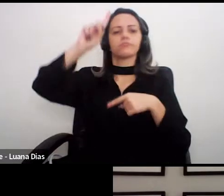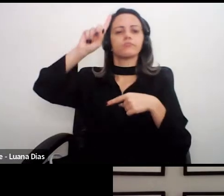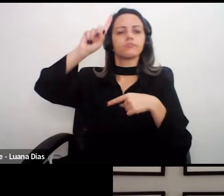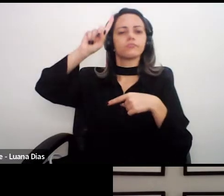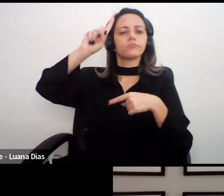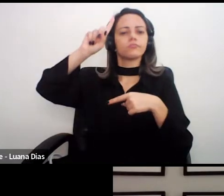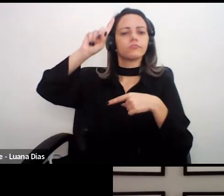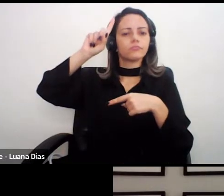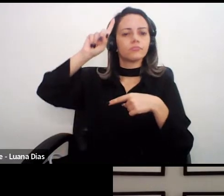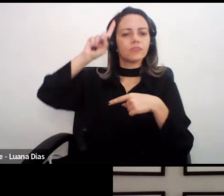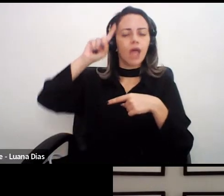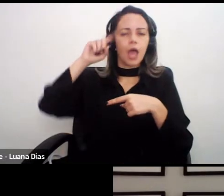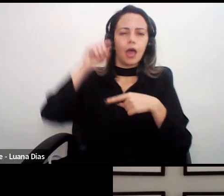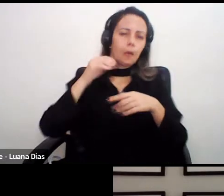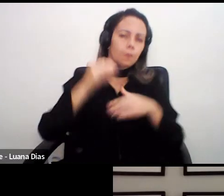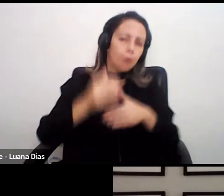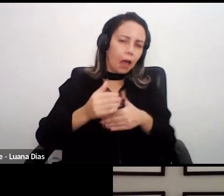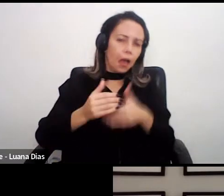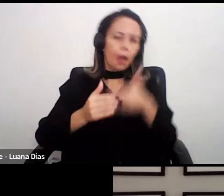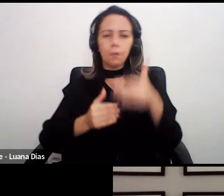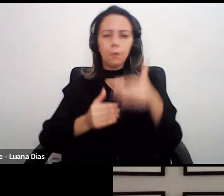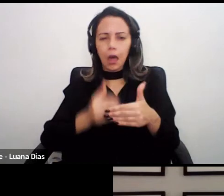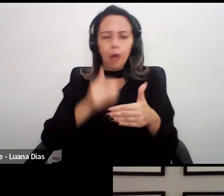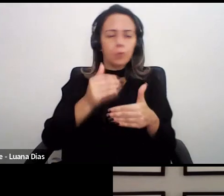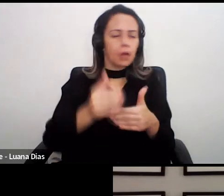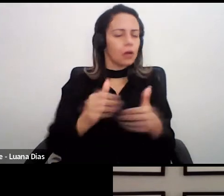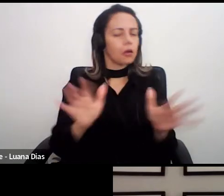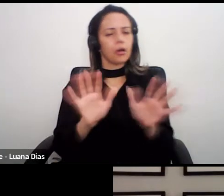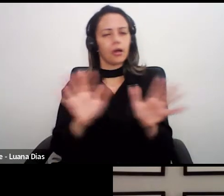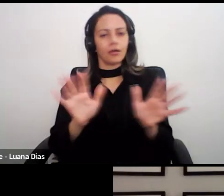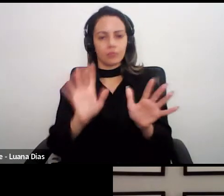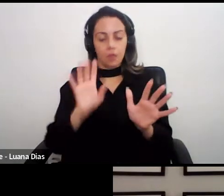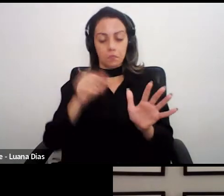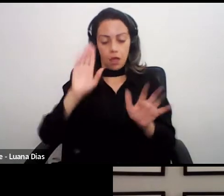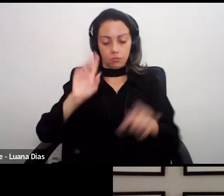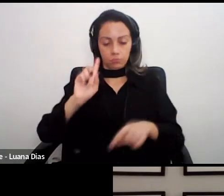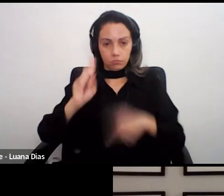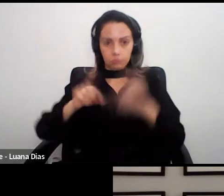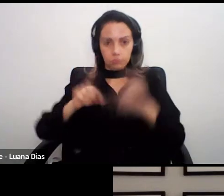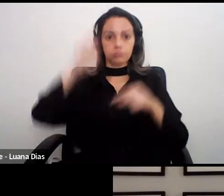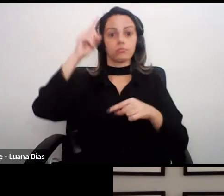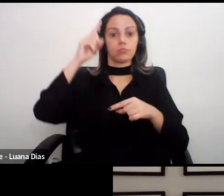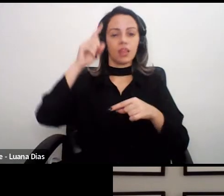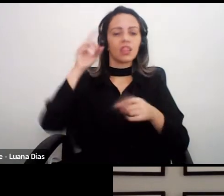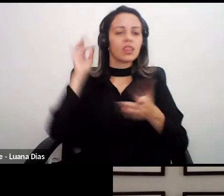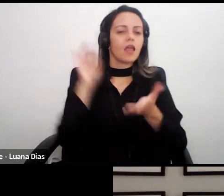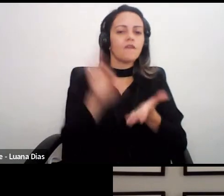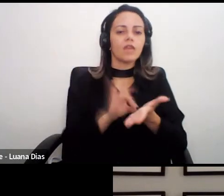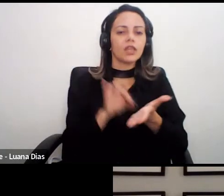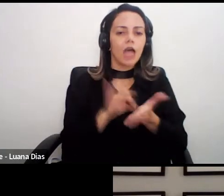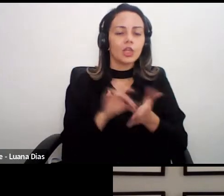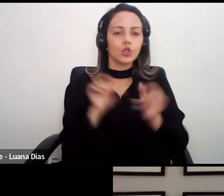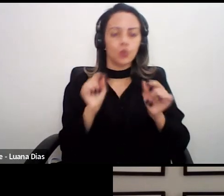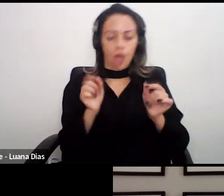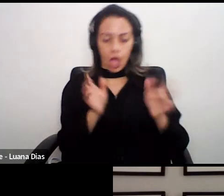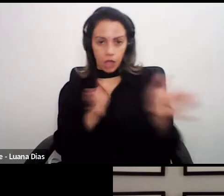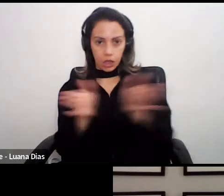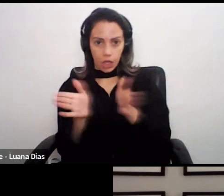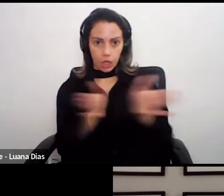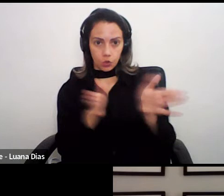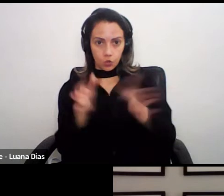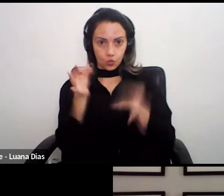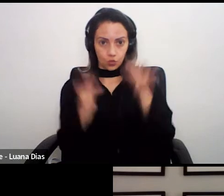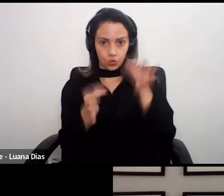menos processual, sem desdouro desses olhares. Ou seja, na verdade, acesso à justiça é